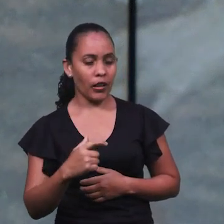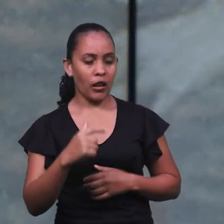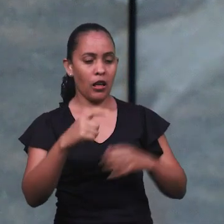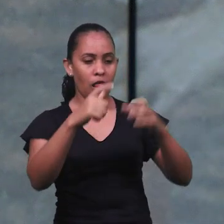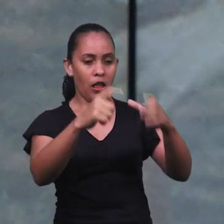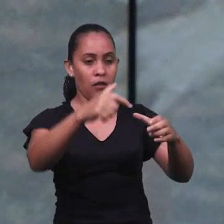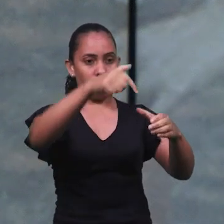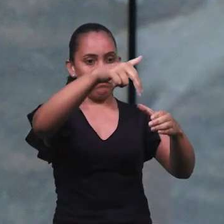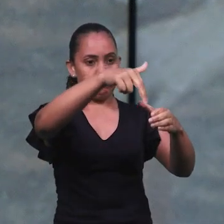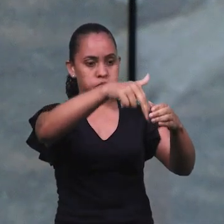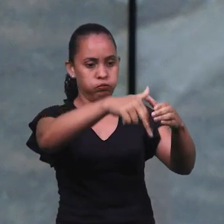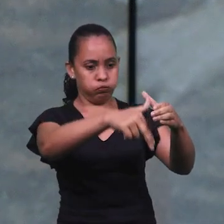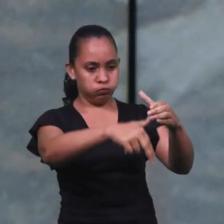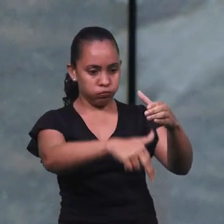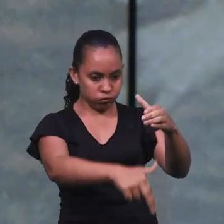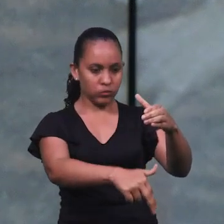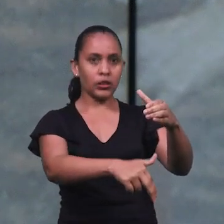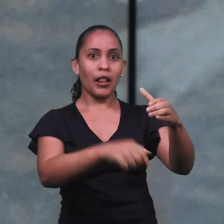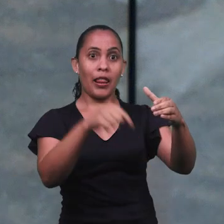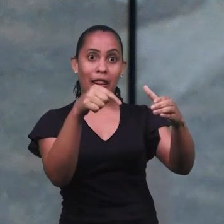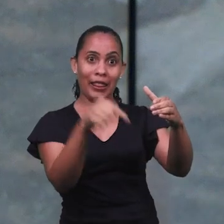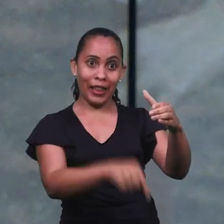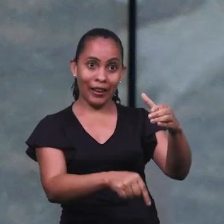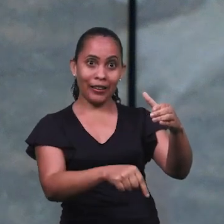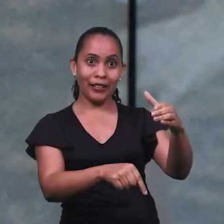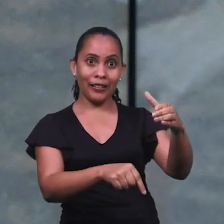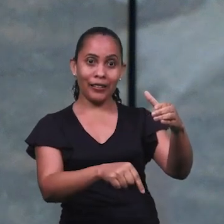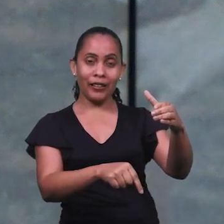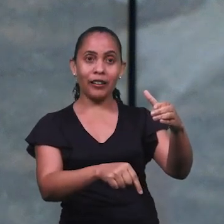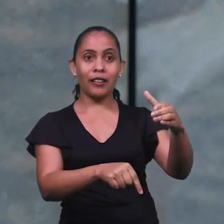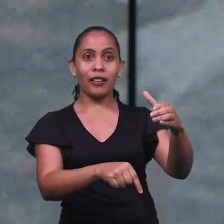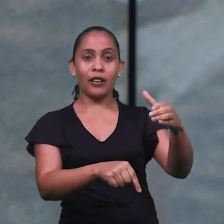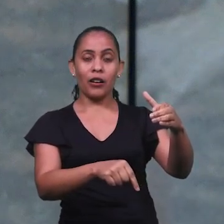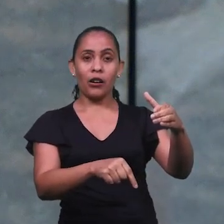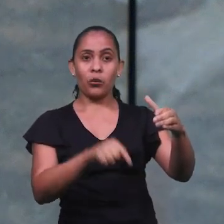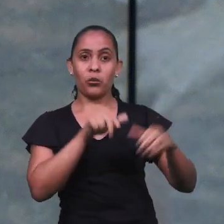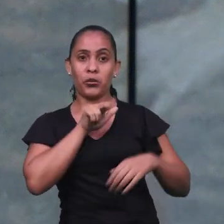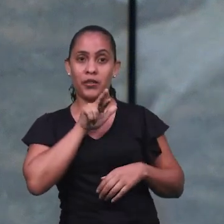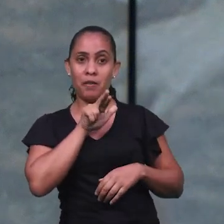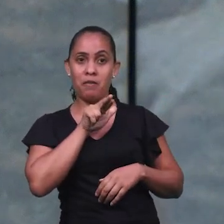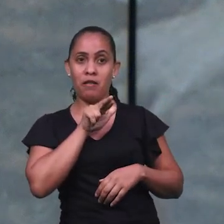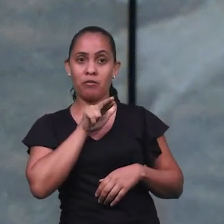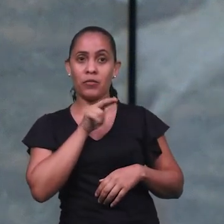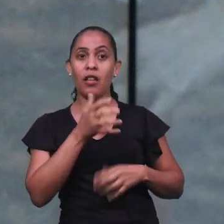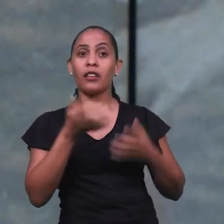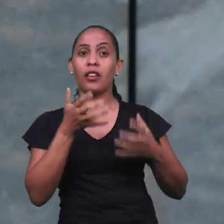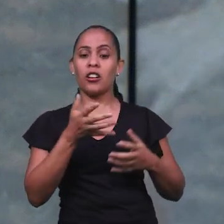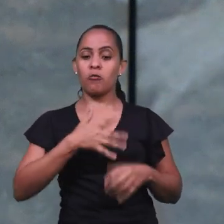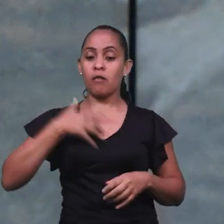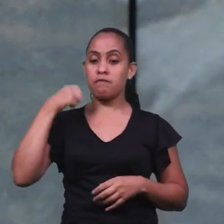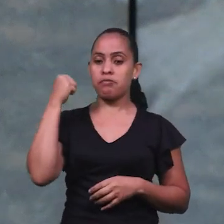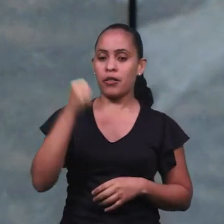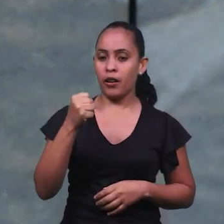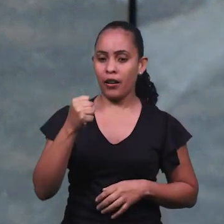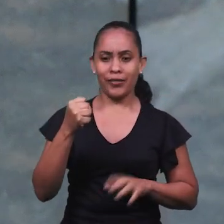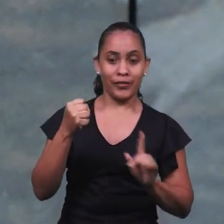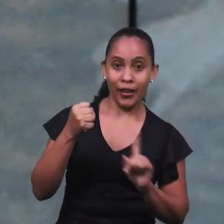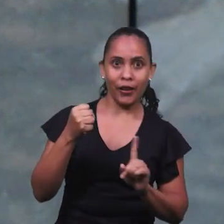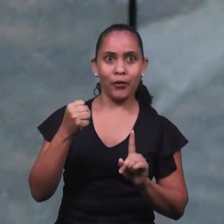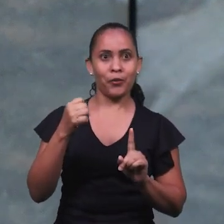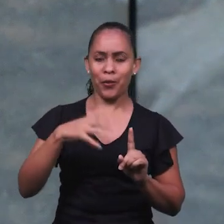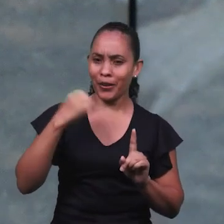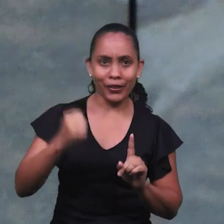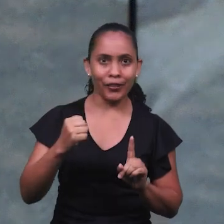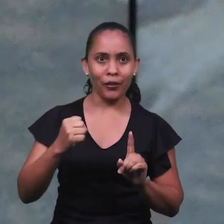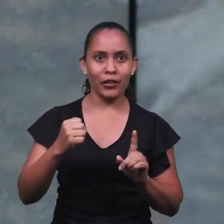cova salvou a vida dele. Vamos matar. Não vamos matar não, tem uma cova aqui, vamos jogar na cova. Então, às vezes, nós